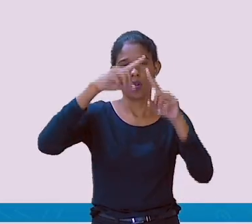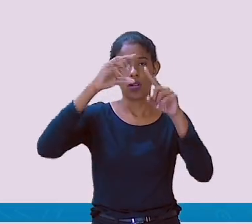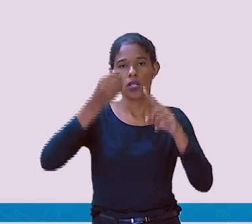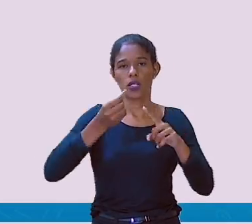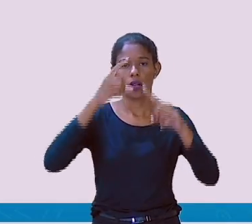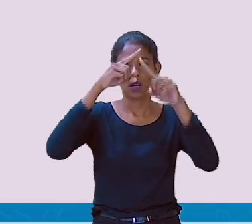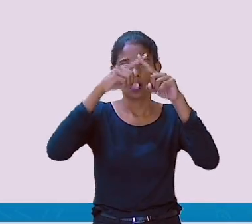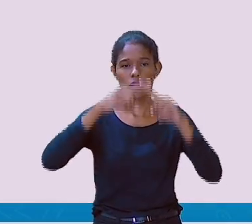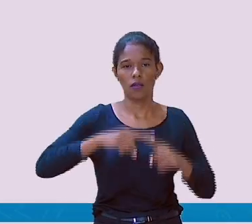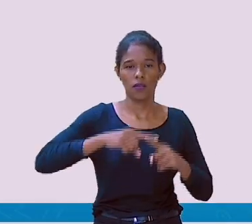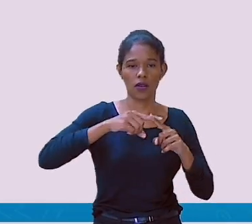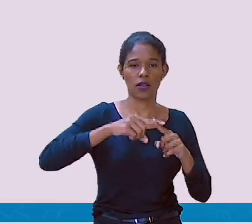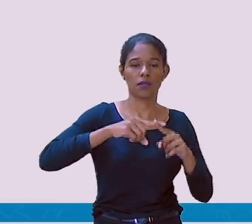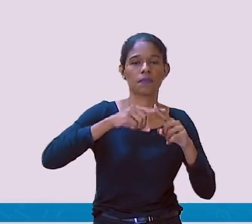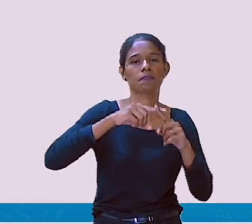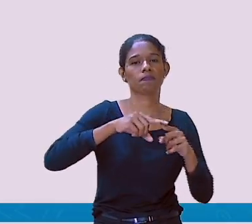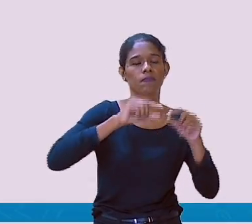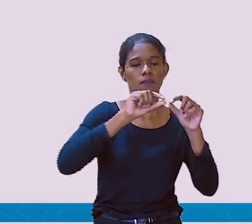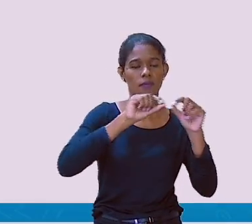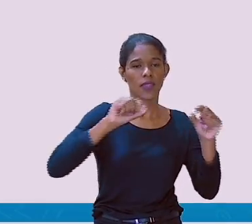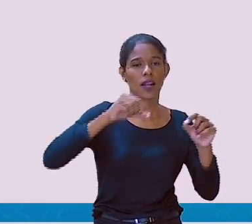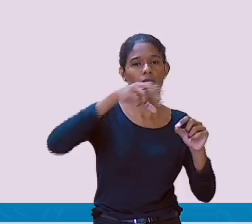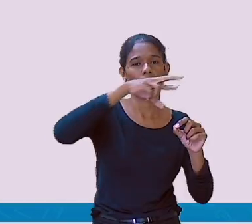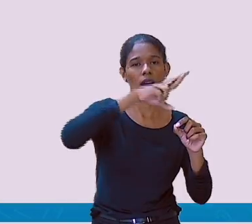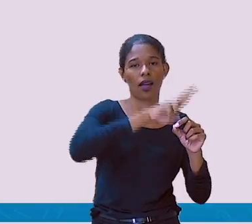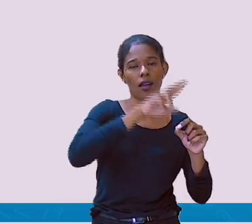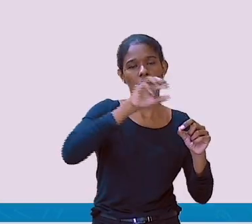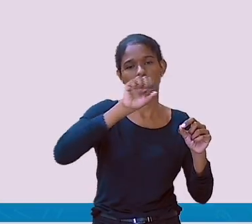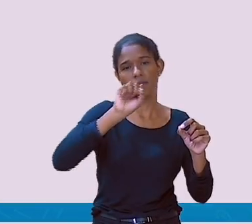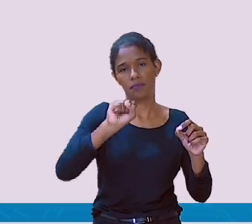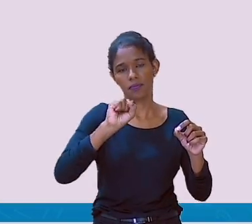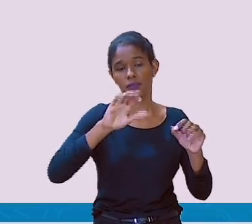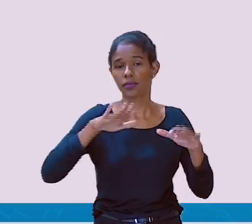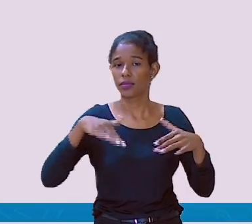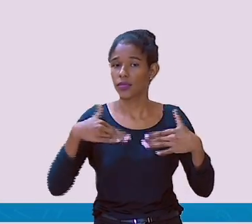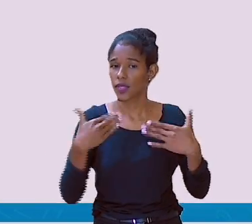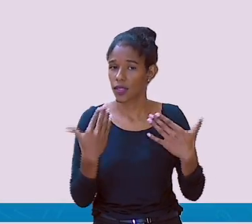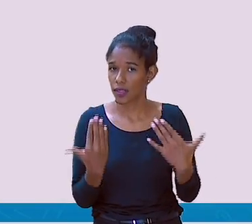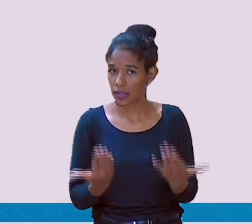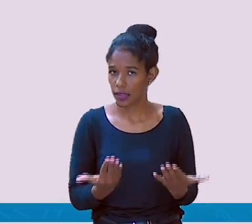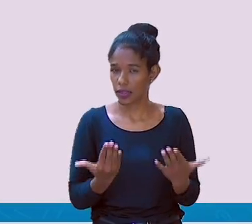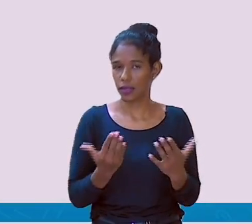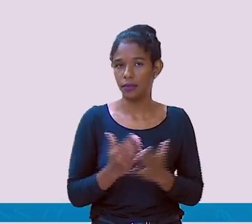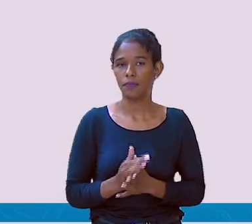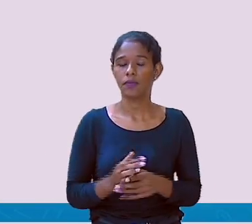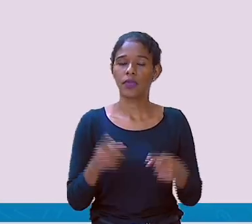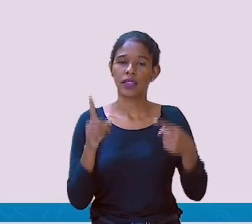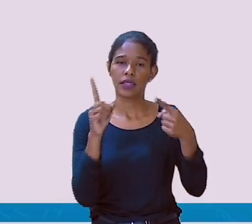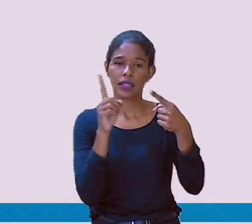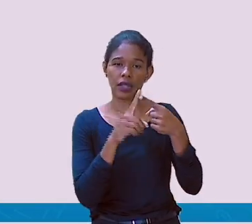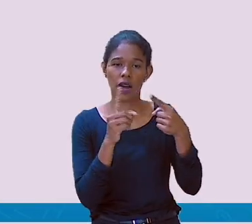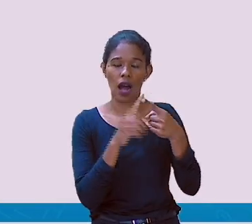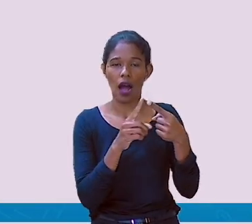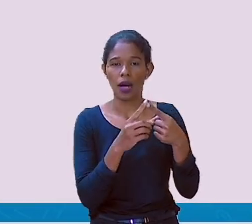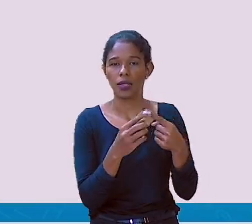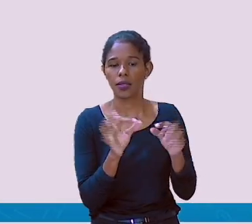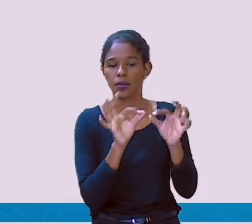MN é igual a 6RS. Assim, a razão entre as medidas do